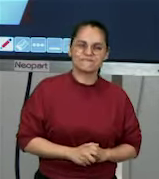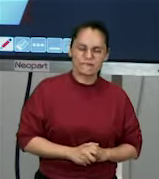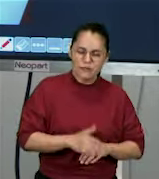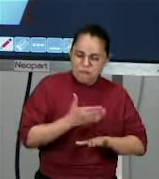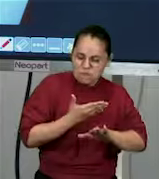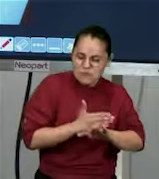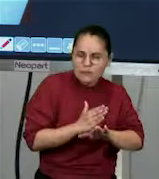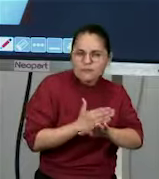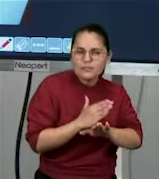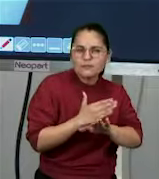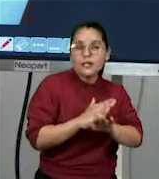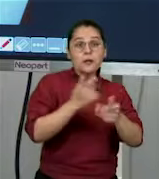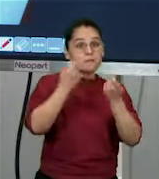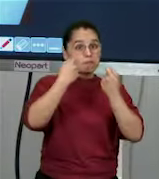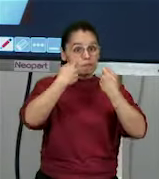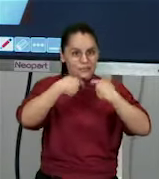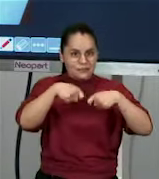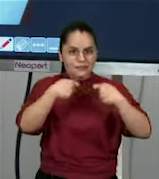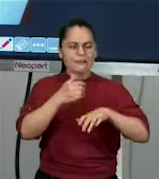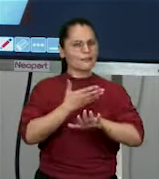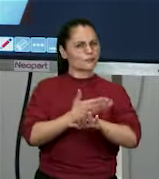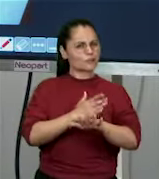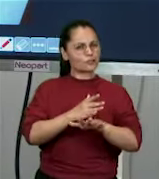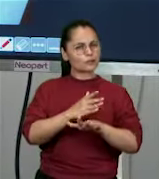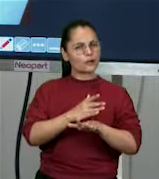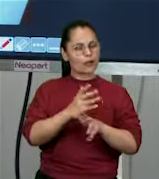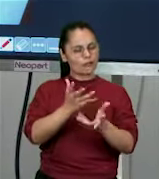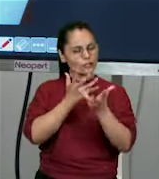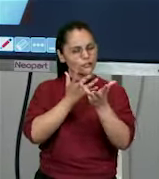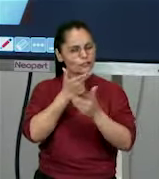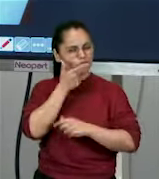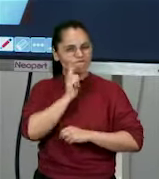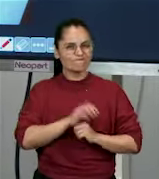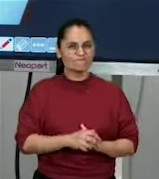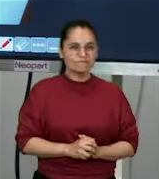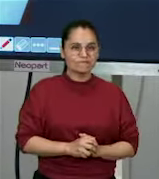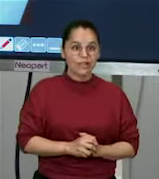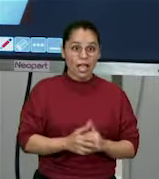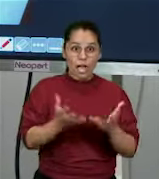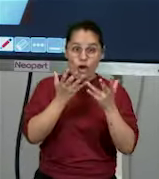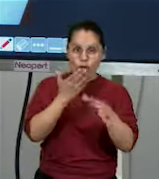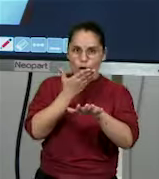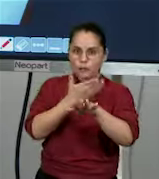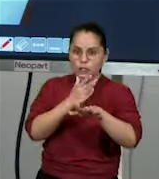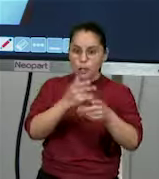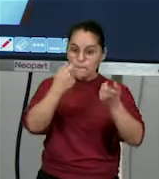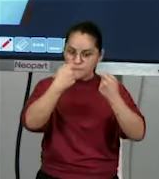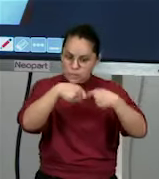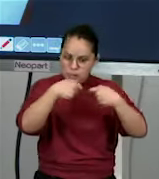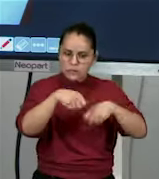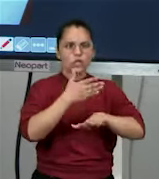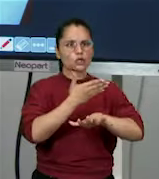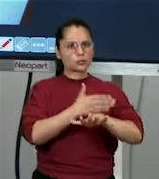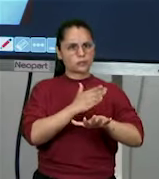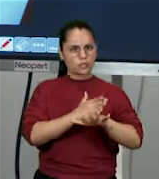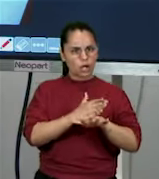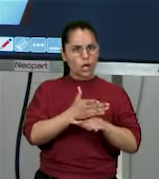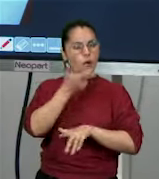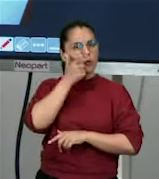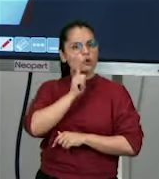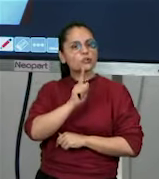intensiva. Nós precisamos praticar aquilo que queremos conseguir. Eu quero praticar, eu preciso praticar para que o